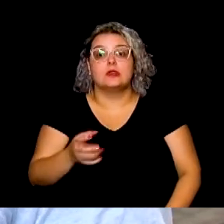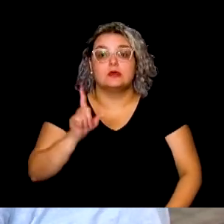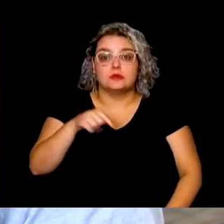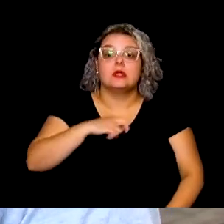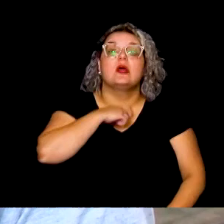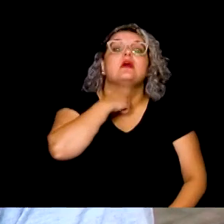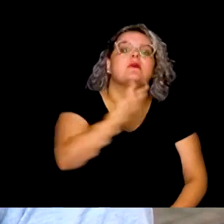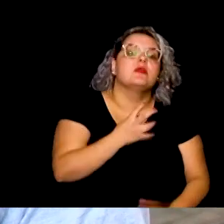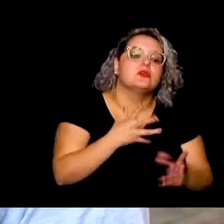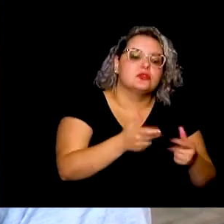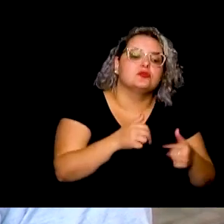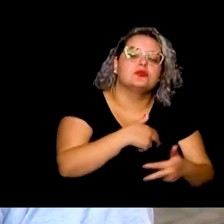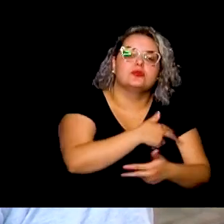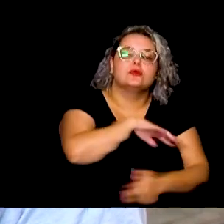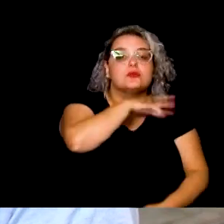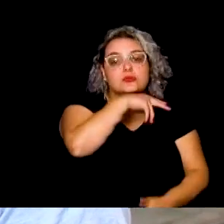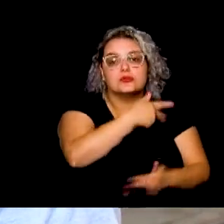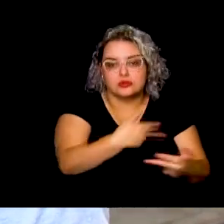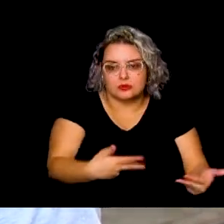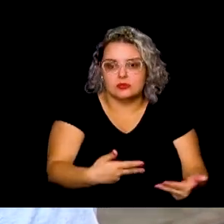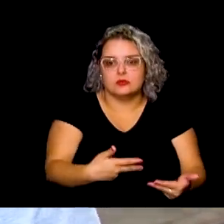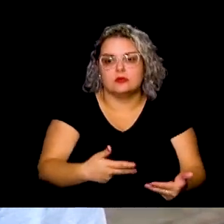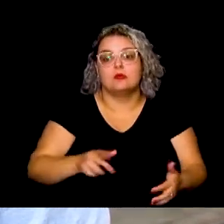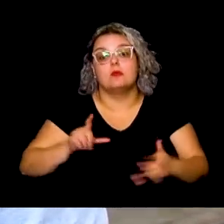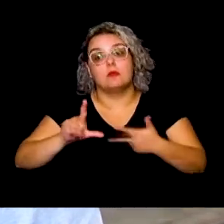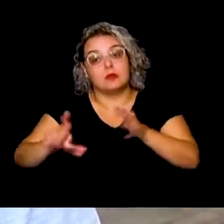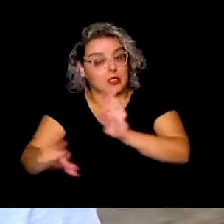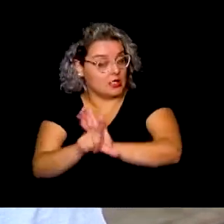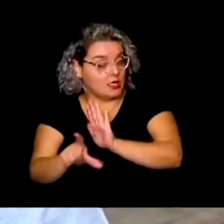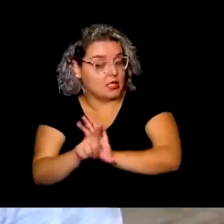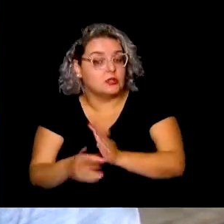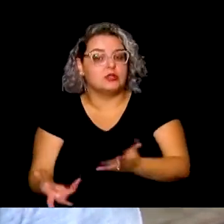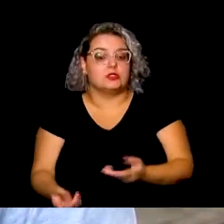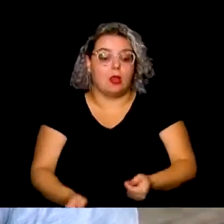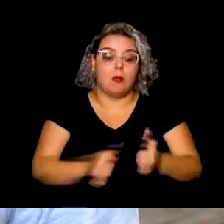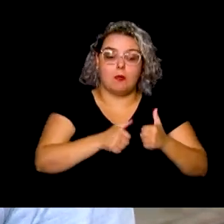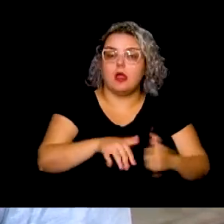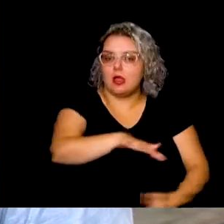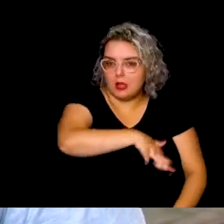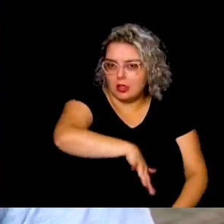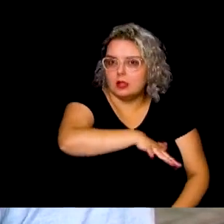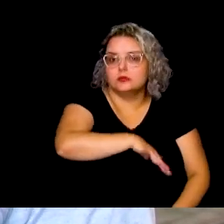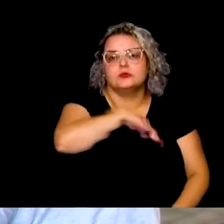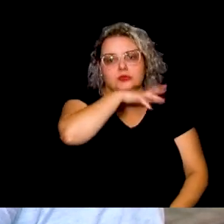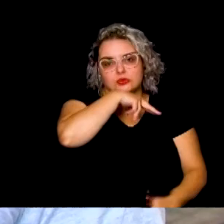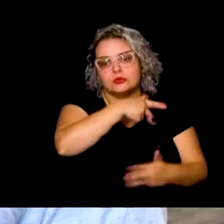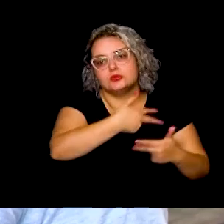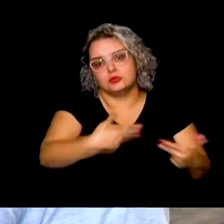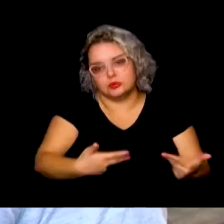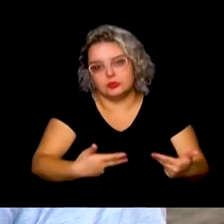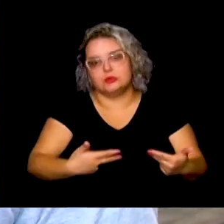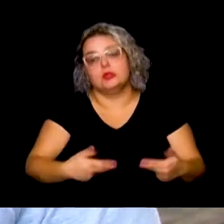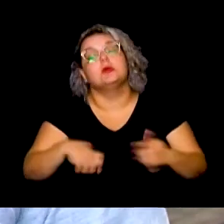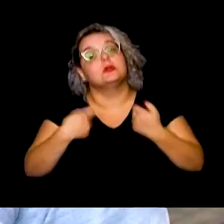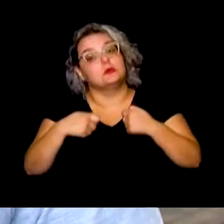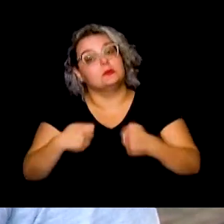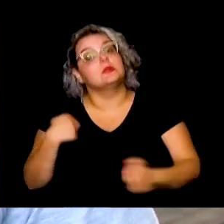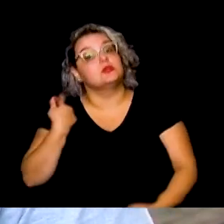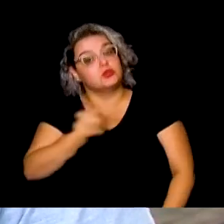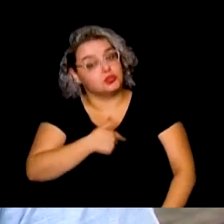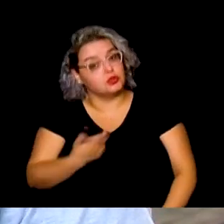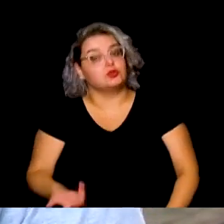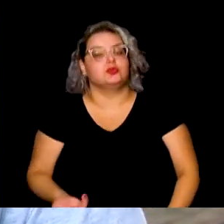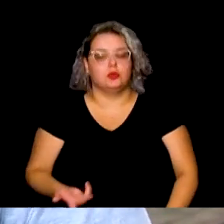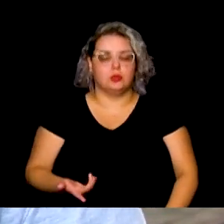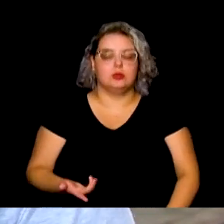quero ser a voz dos animais e sou a voz dos animais para legislar fazer leis que beneficiam os